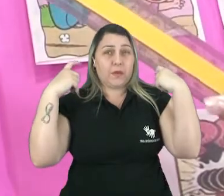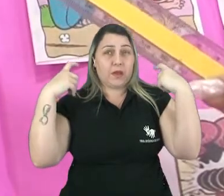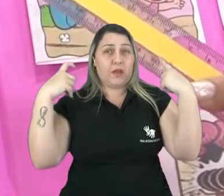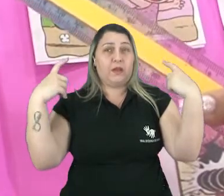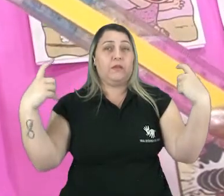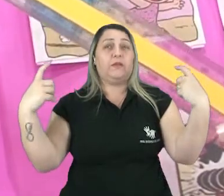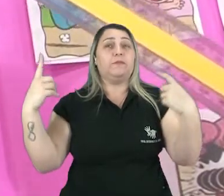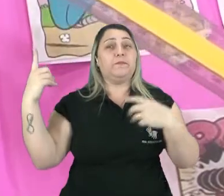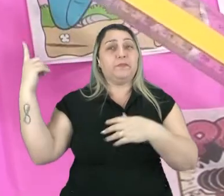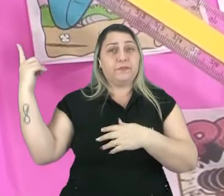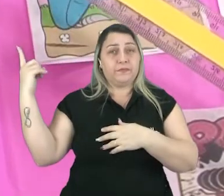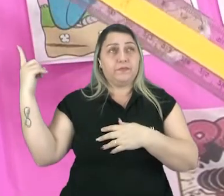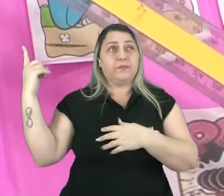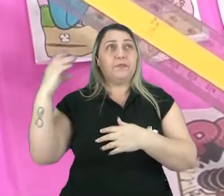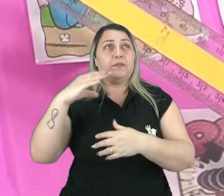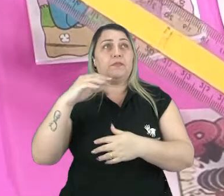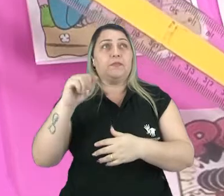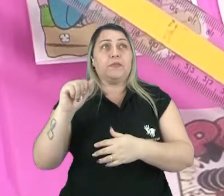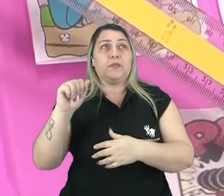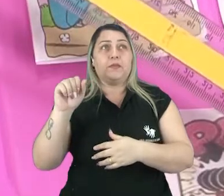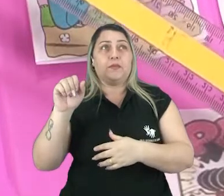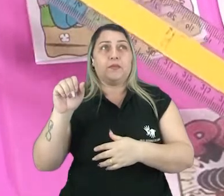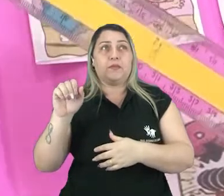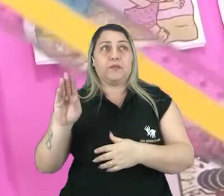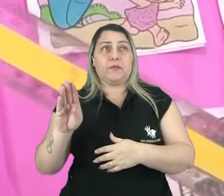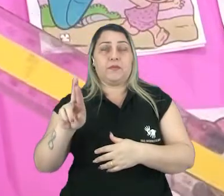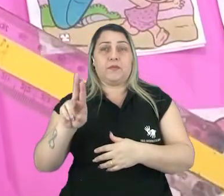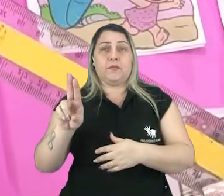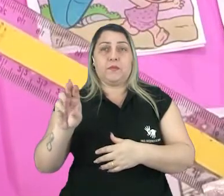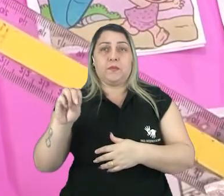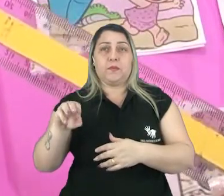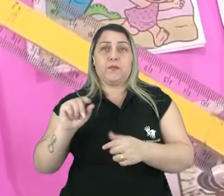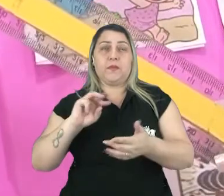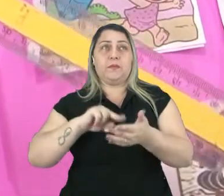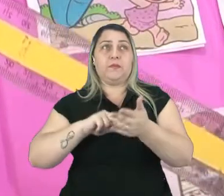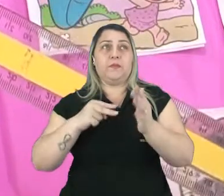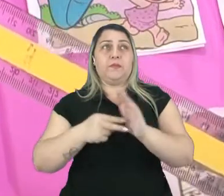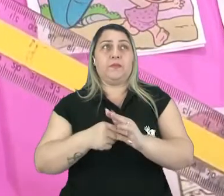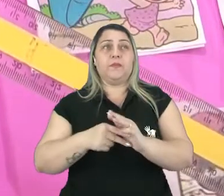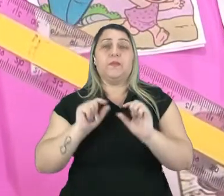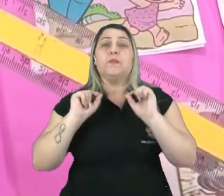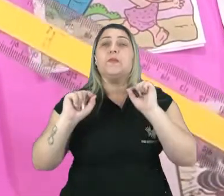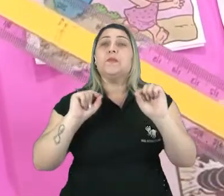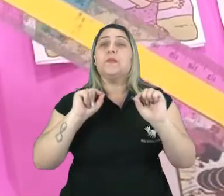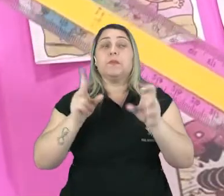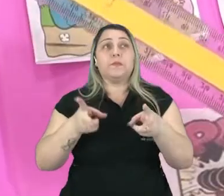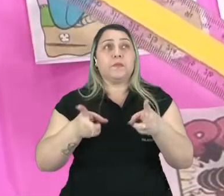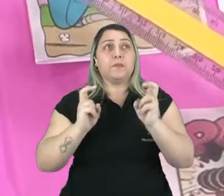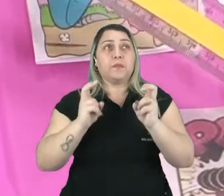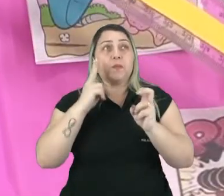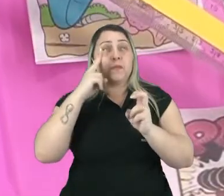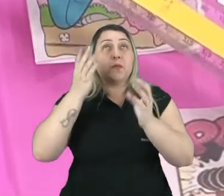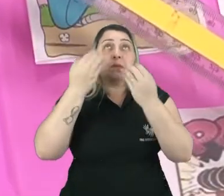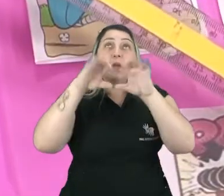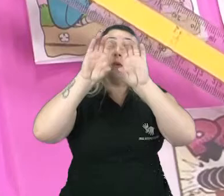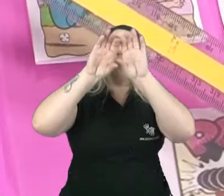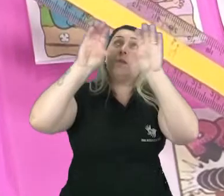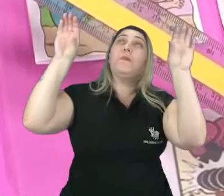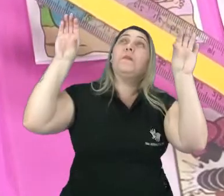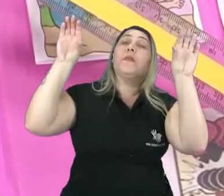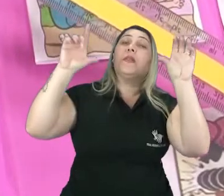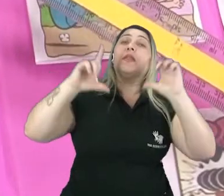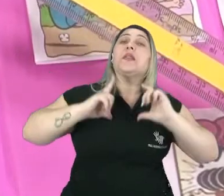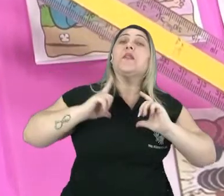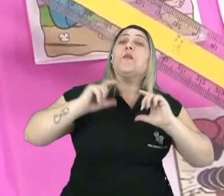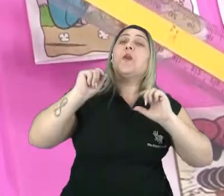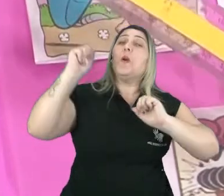ruídos. Aqui, cabrum significa o quê? Olha só, o Cebolinha está olhando para o céu, significa que